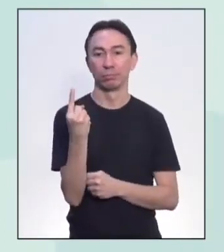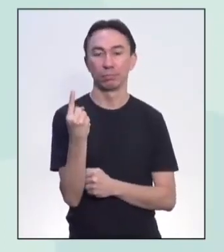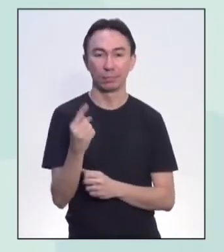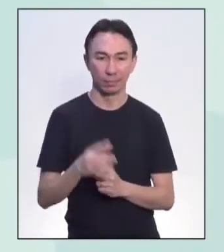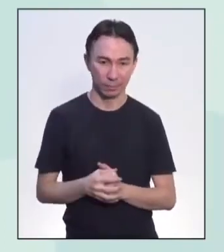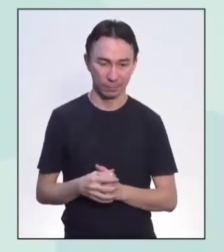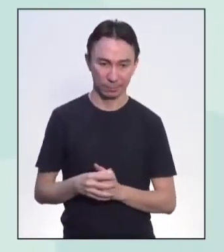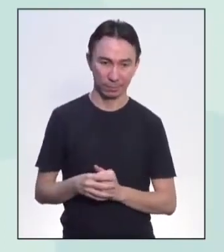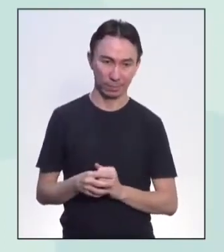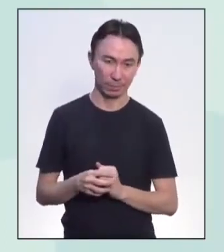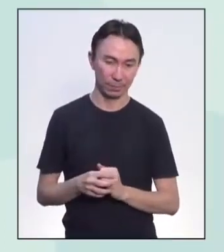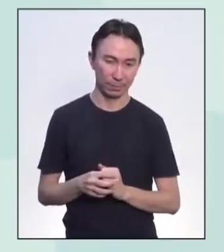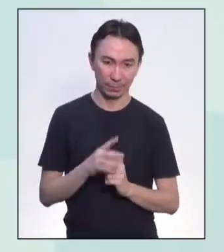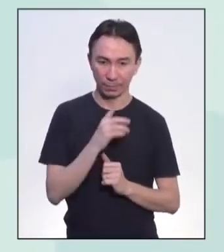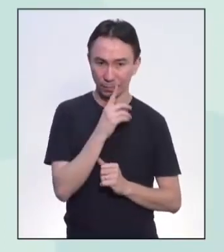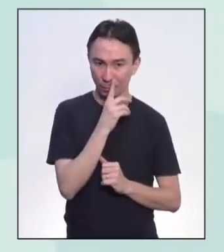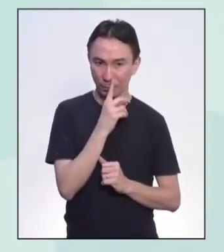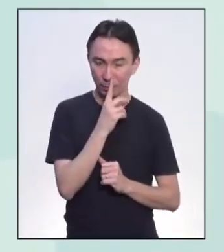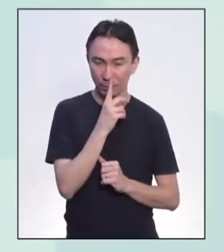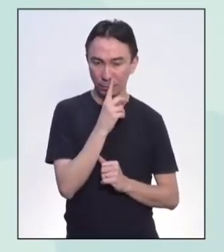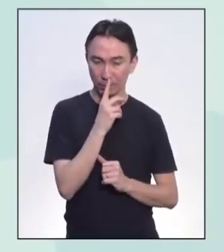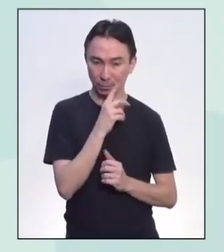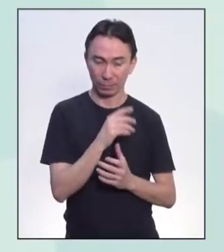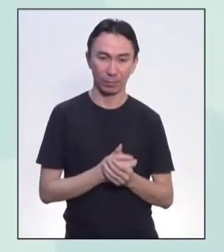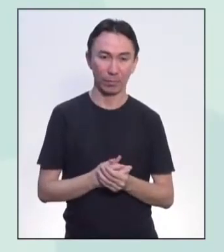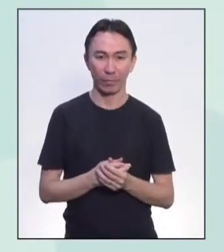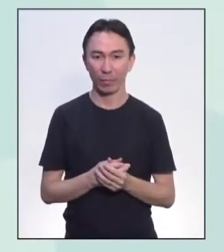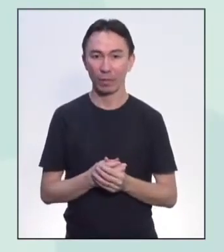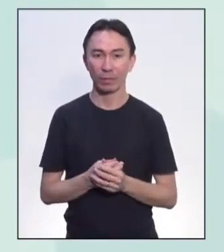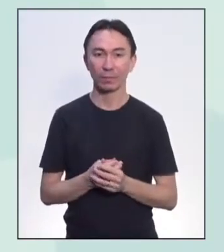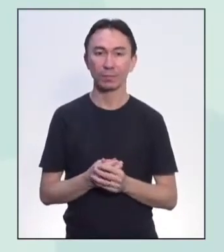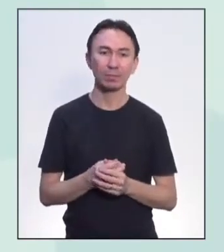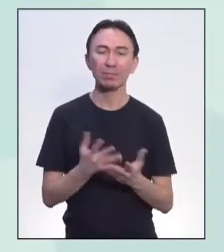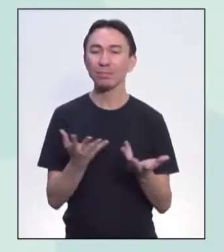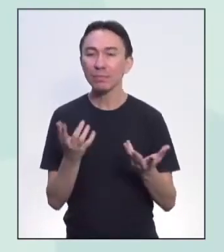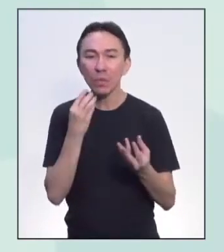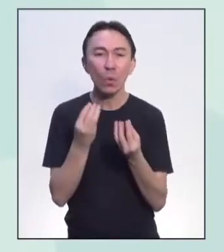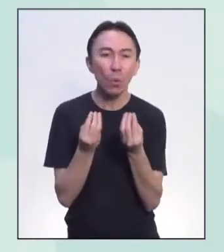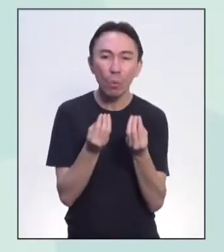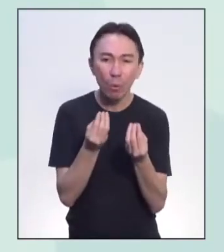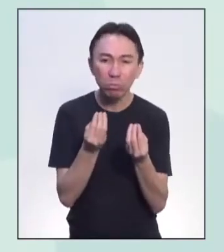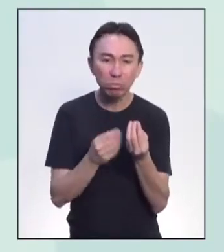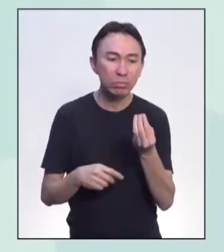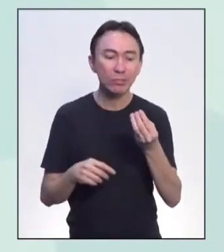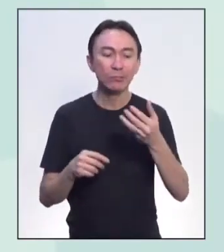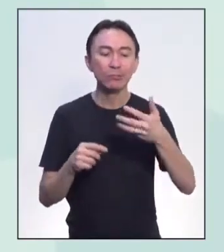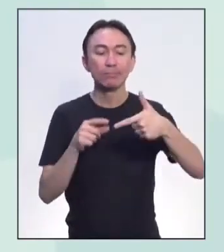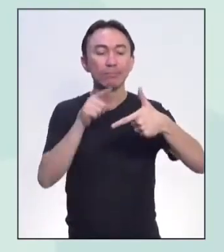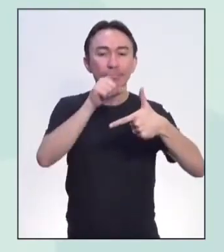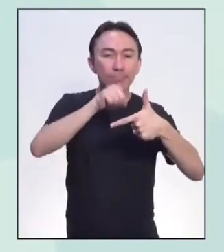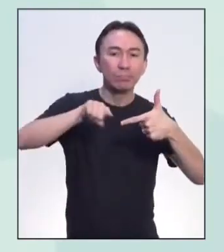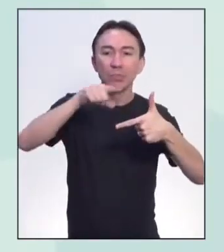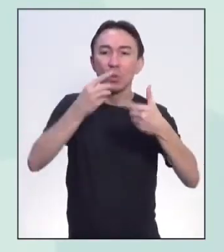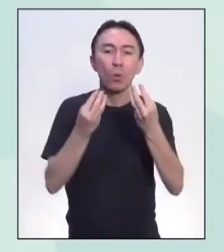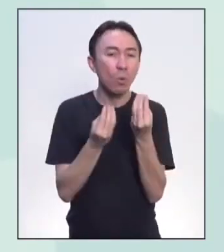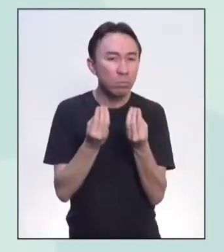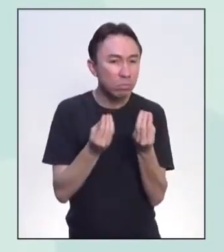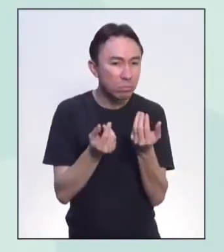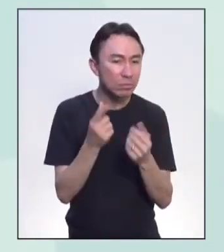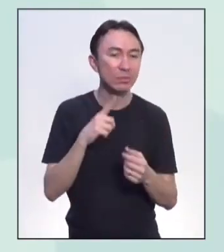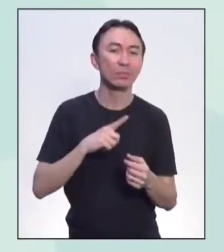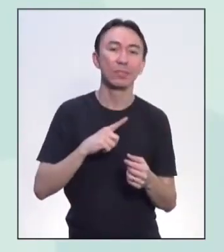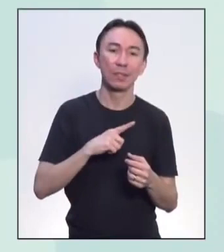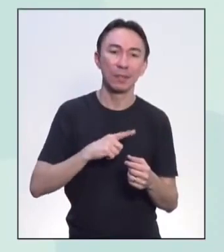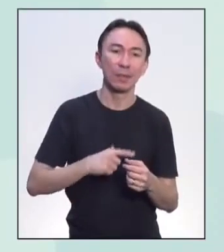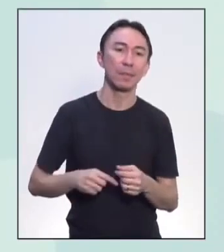dar 1. Então, olha, professora, que pares ordenados eu formei aí? Eu formei o par menos 3 e menos